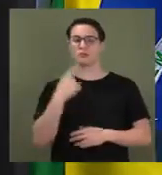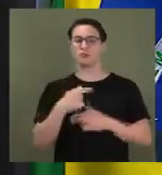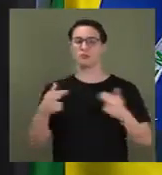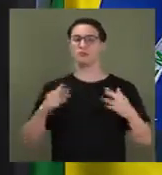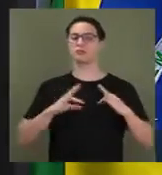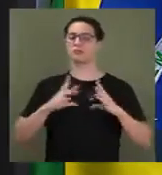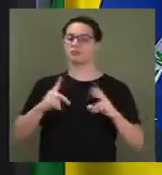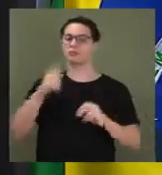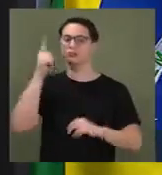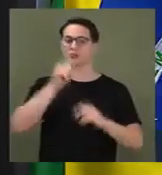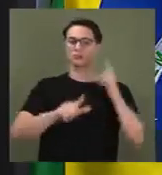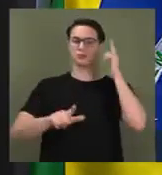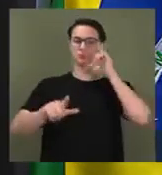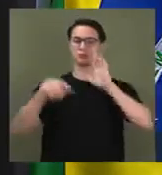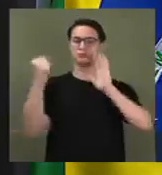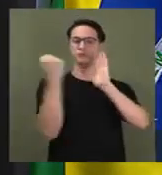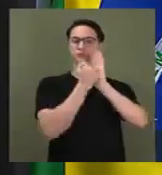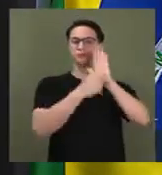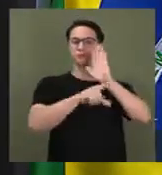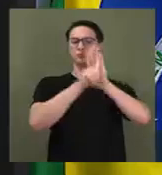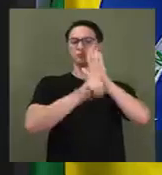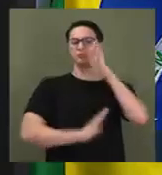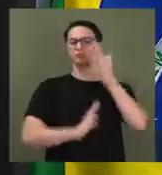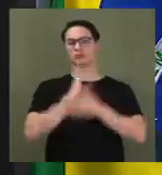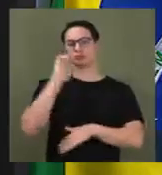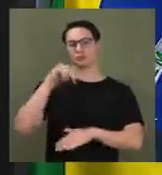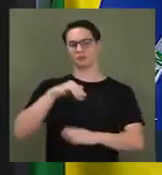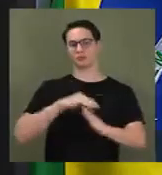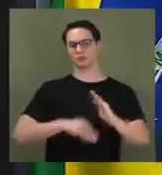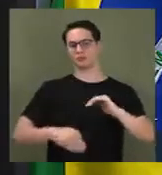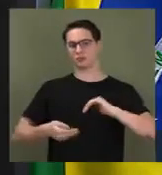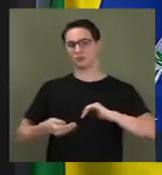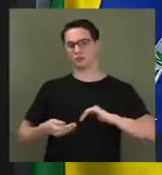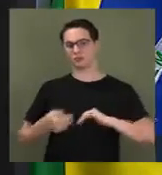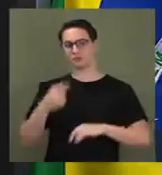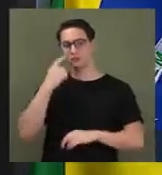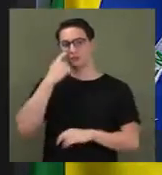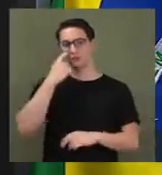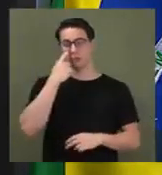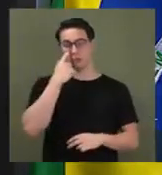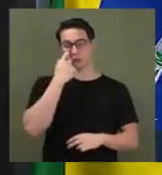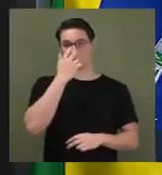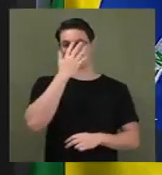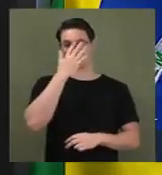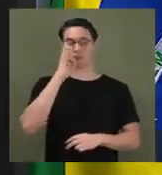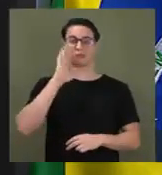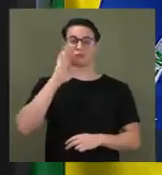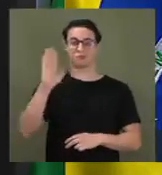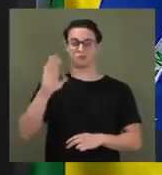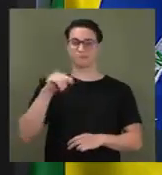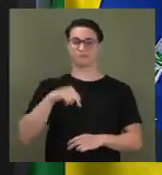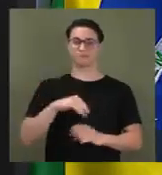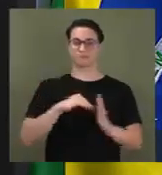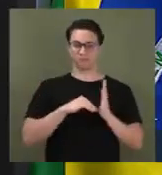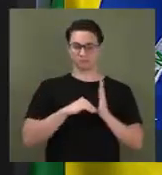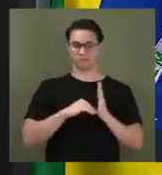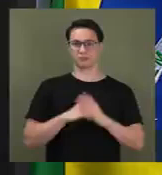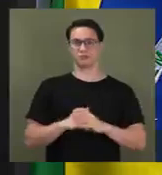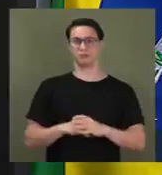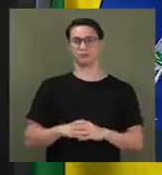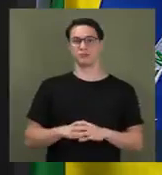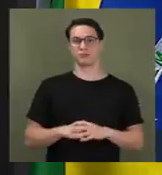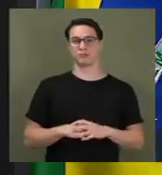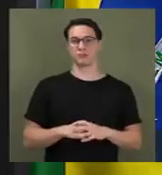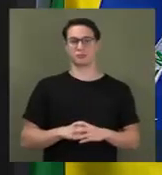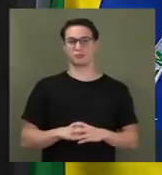normativas que aprovamos aqui no Congresso. Eu diria principalmente no Senado. Presidente,